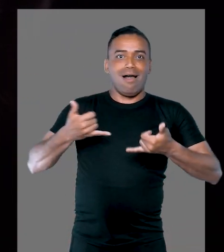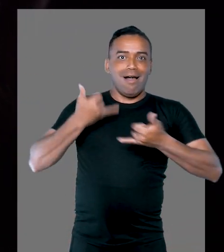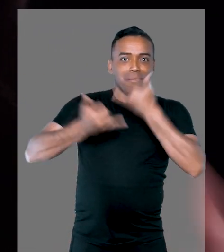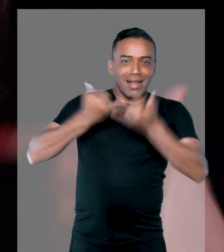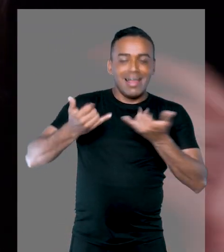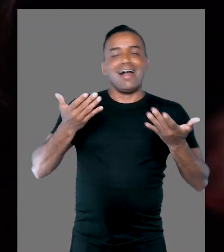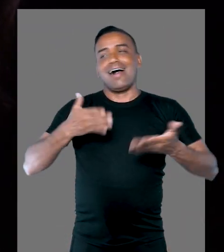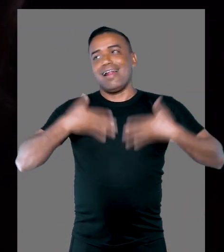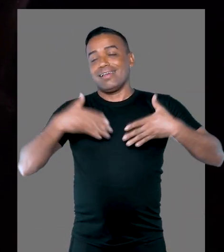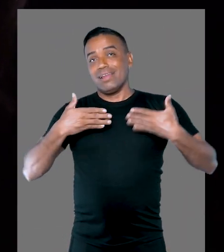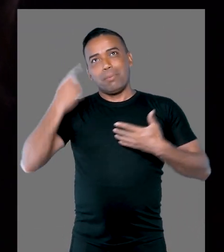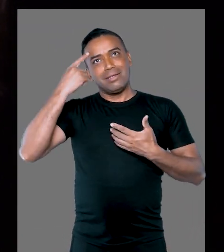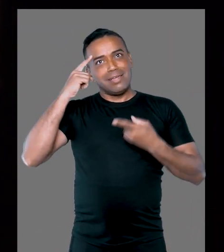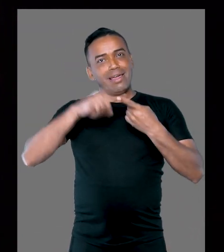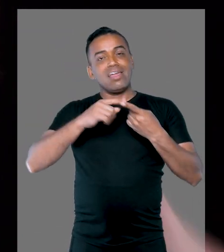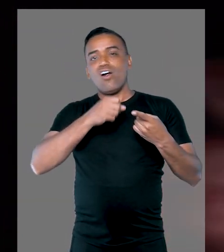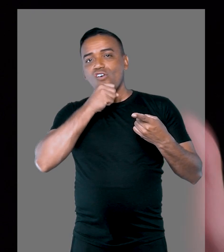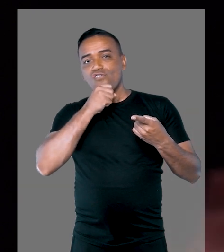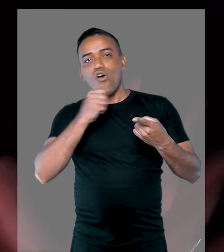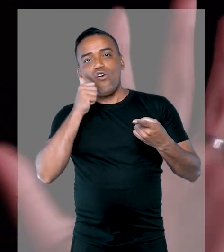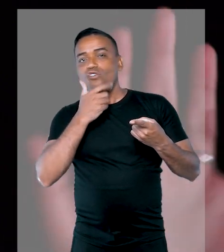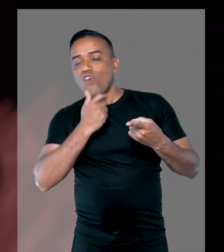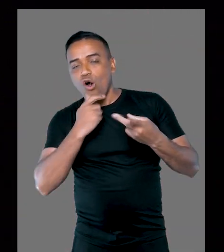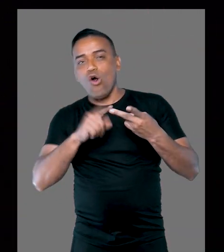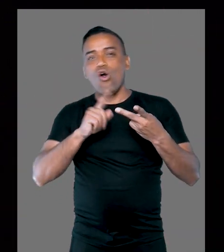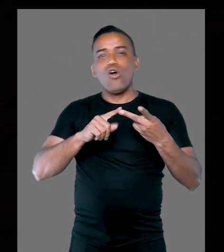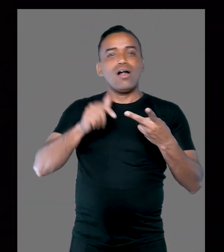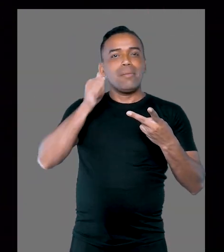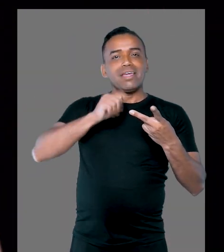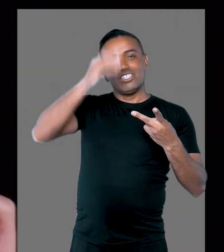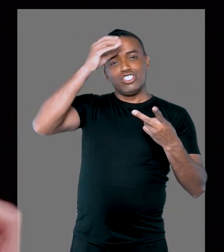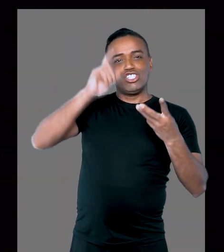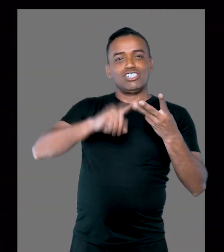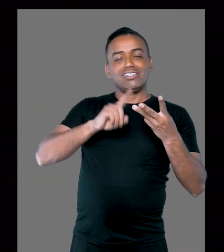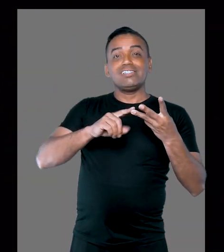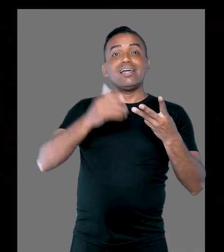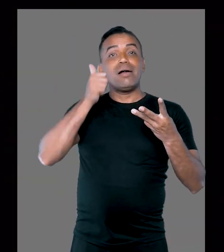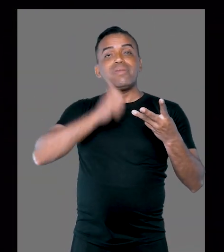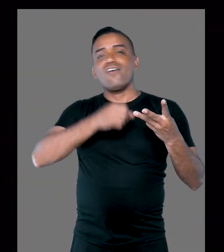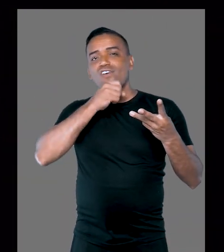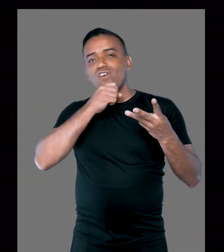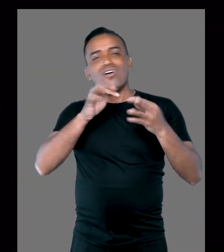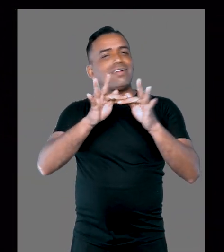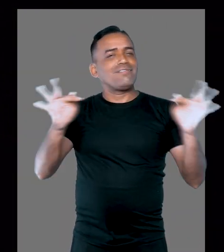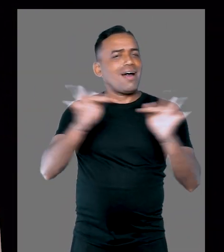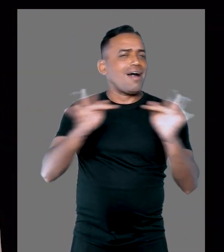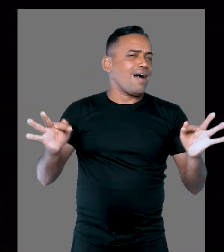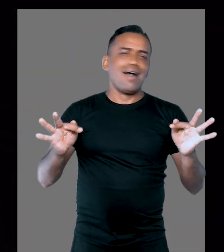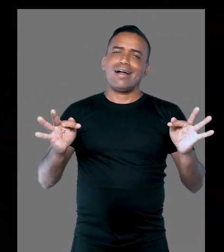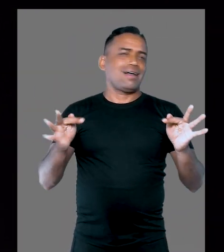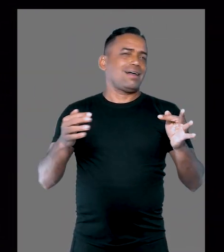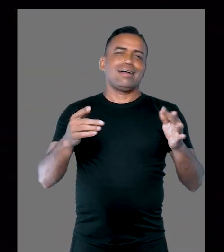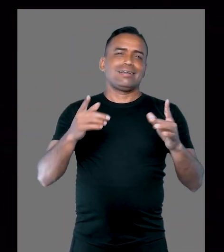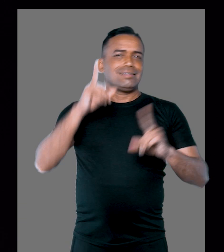meu avô, pensei na minha tia Geralda, até na minha avó. Minha avó tem umas palavras, assim, também, uns termos que ela fala, que a gente fica rindo.